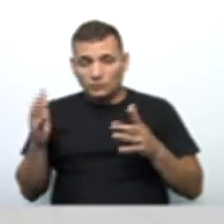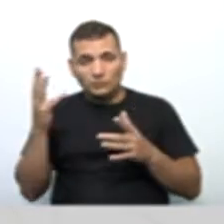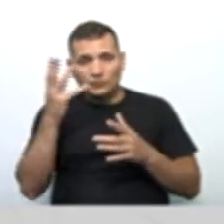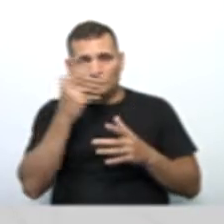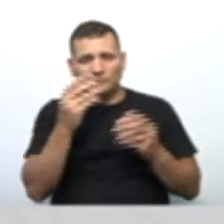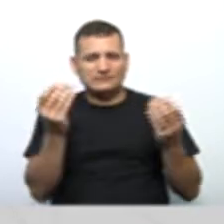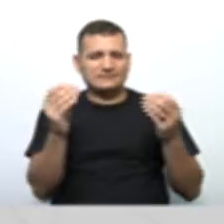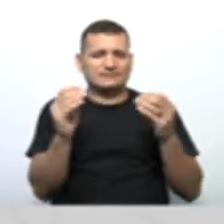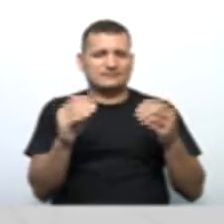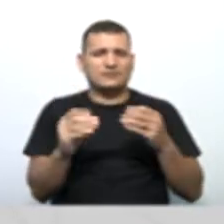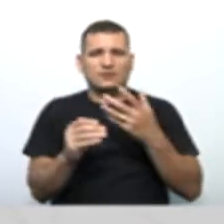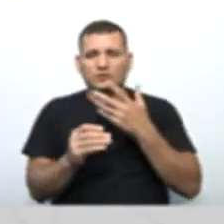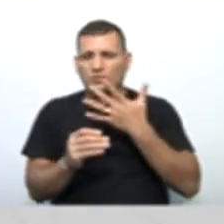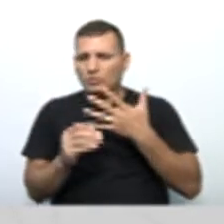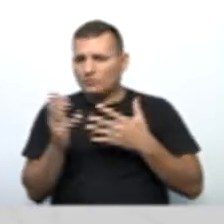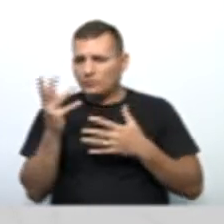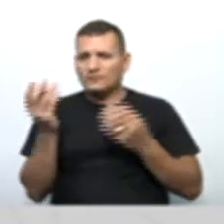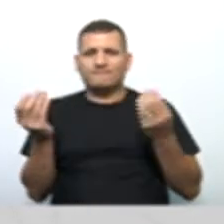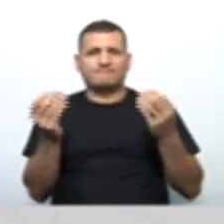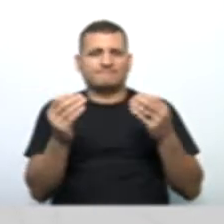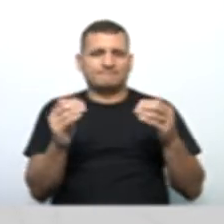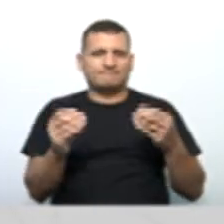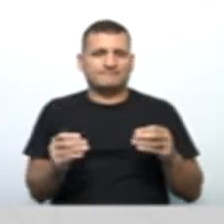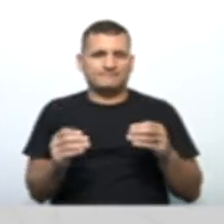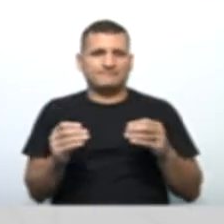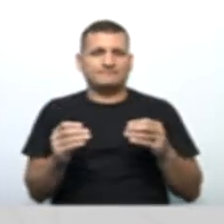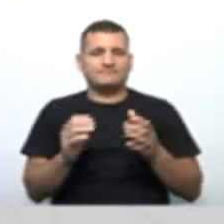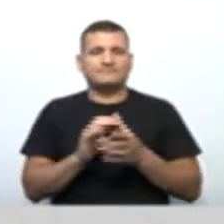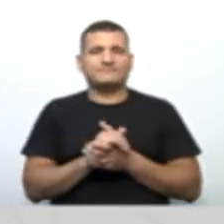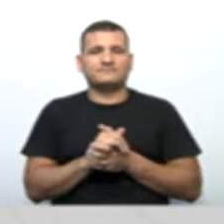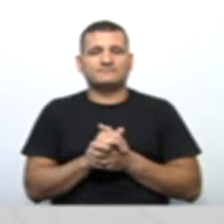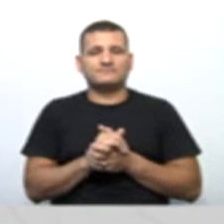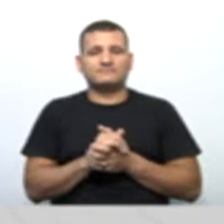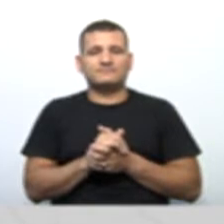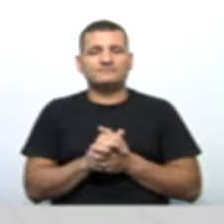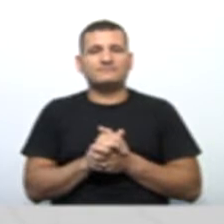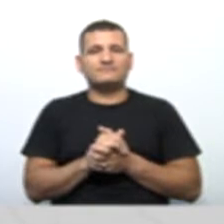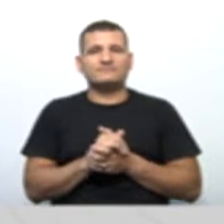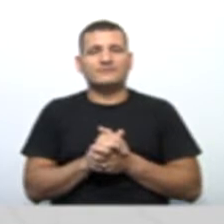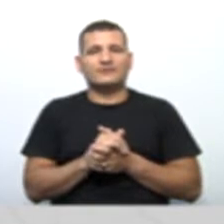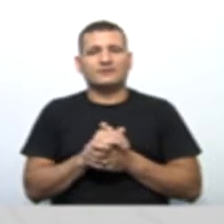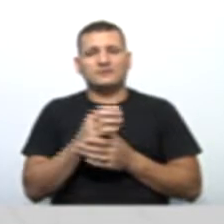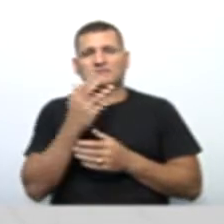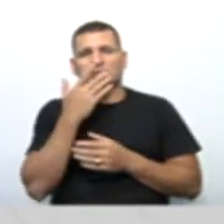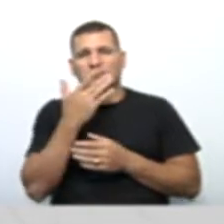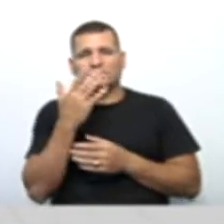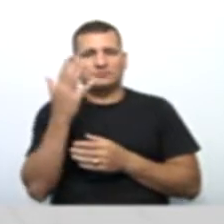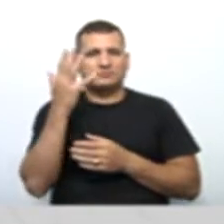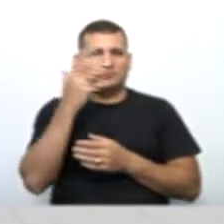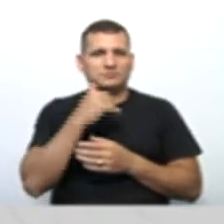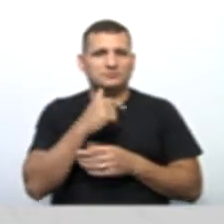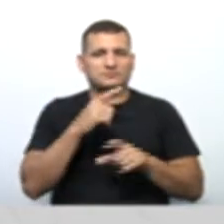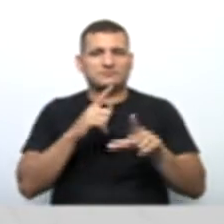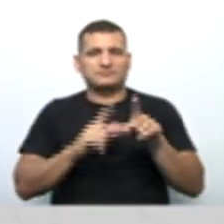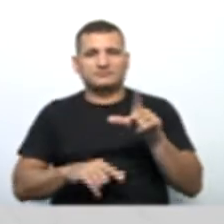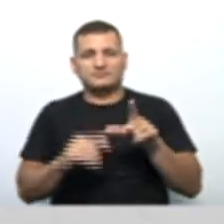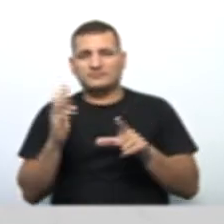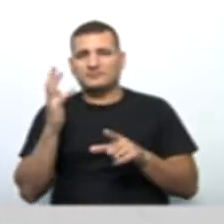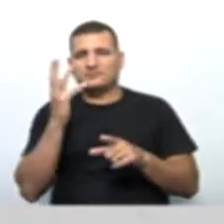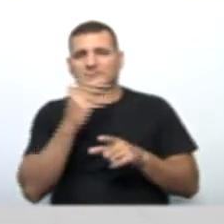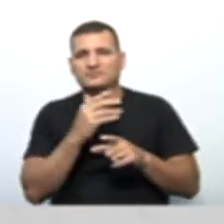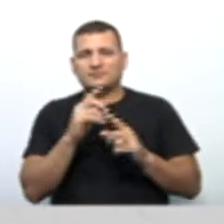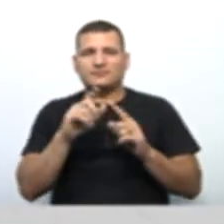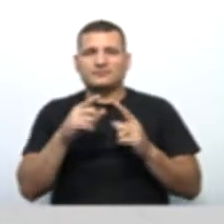bonita aquela cor vibrante ele vai enfim tudo isso no site e no final deixou tudo está cor bonita uma letra linda maior que vai